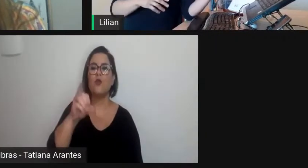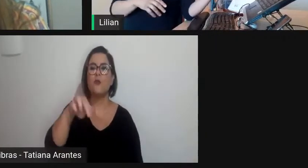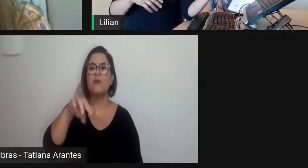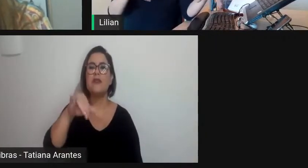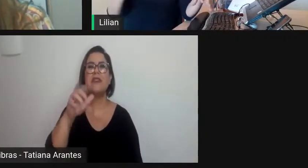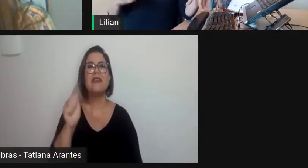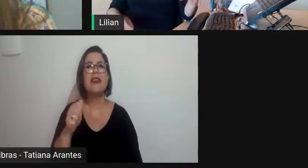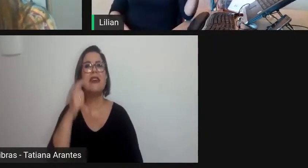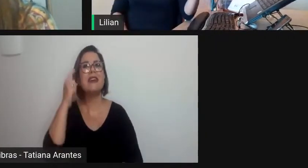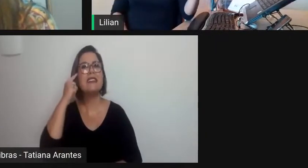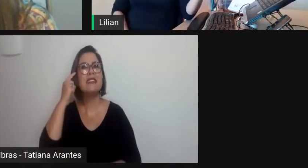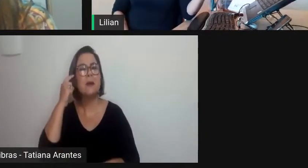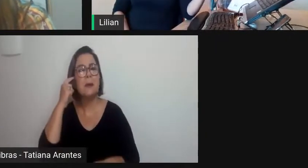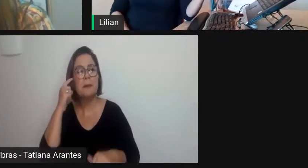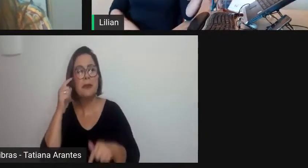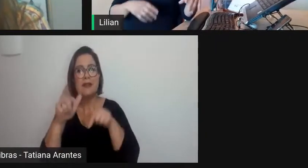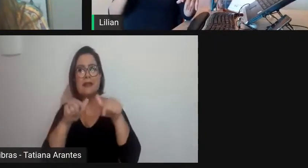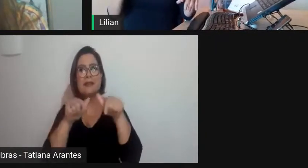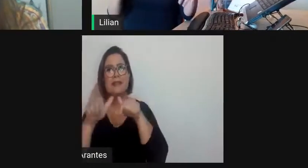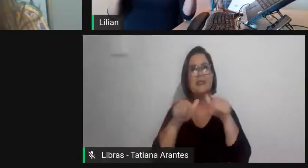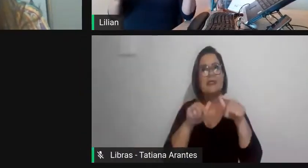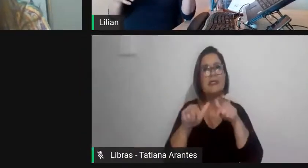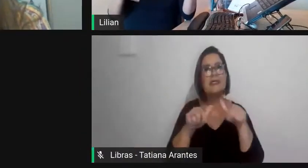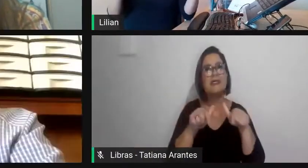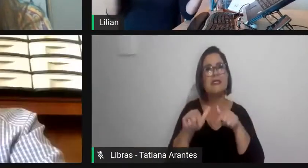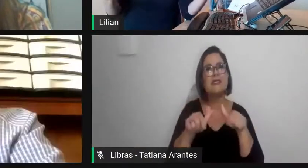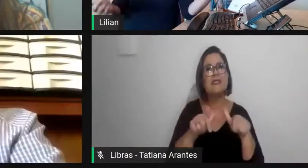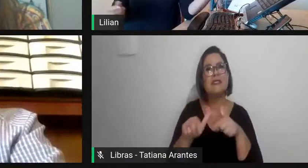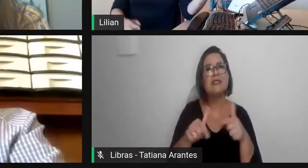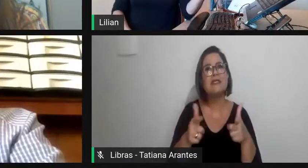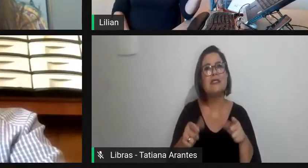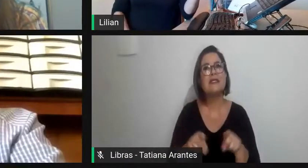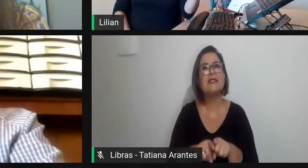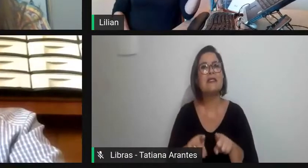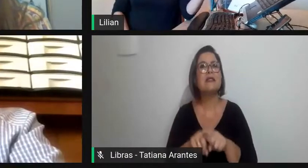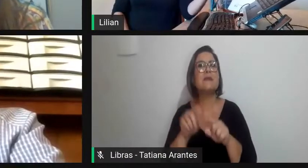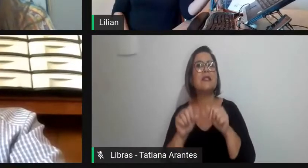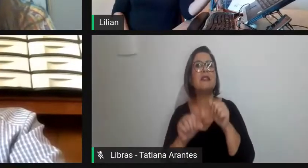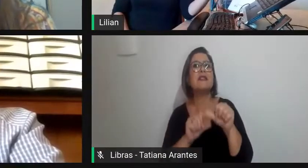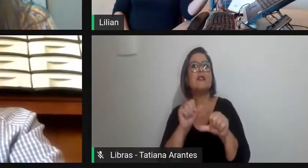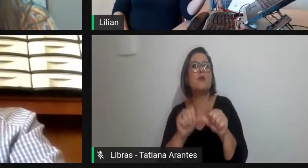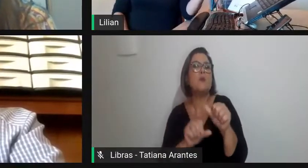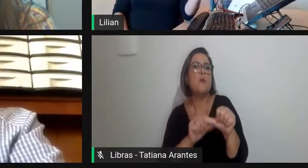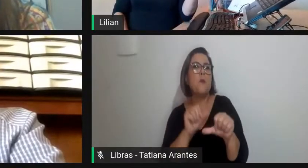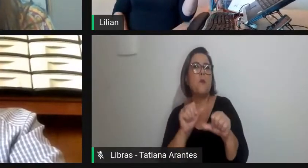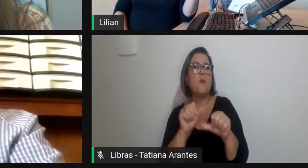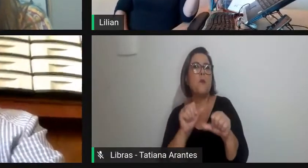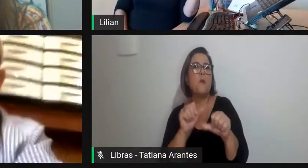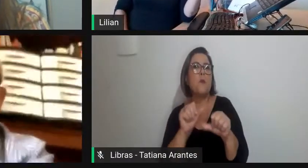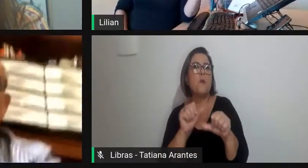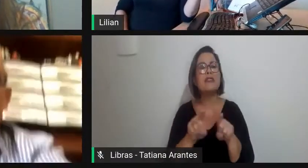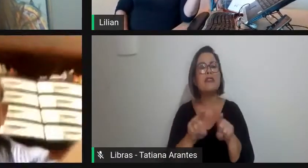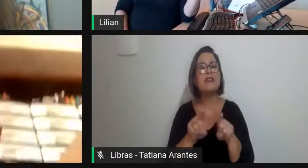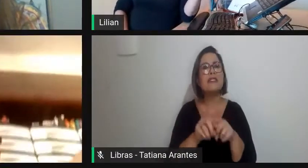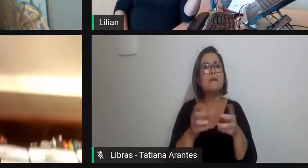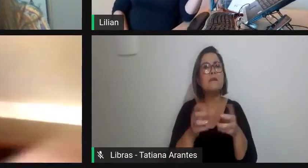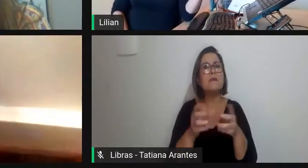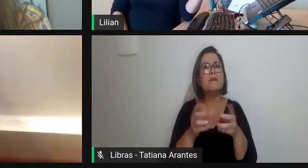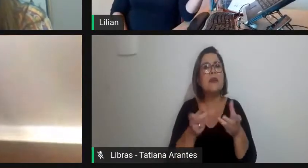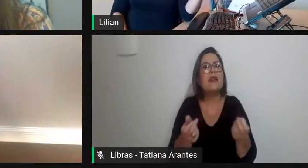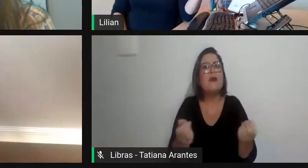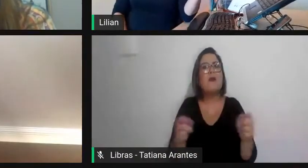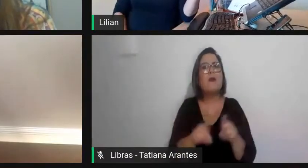suas implicações em relação ao conforto, à nossa segurança, até mesmo na qualidade da produção do nosso